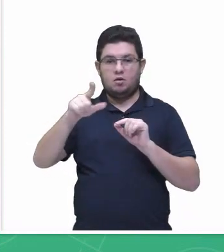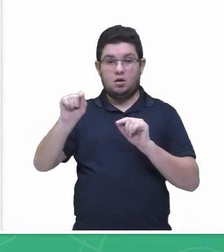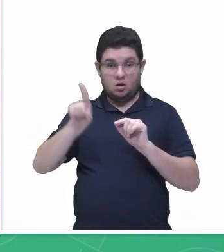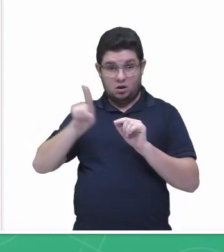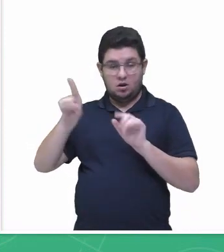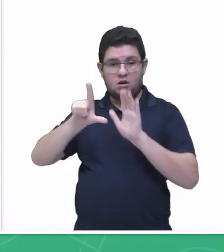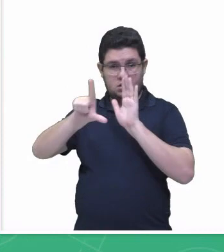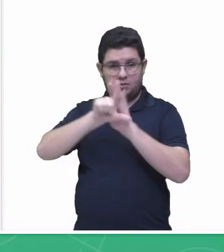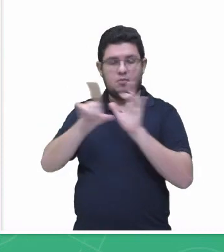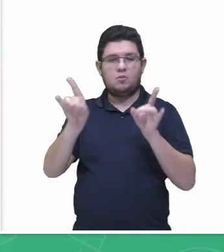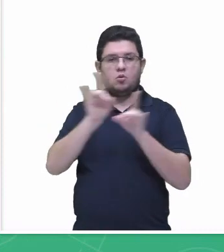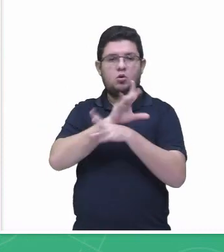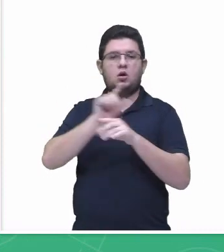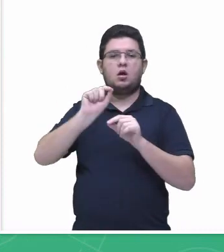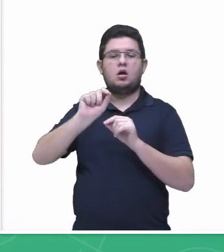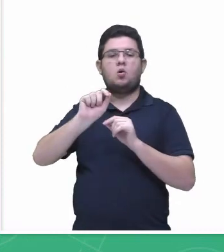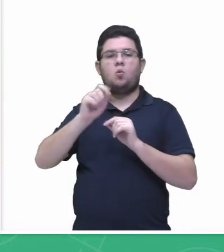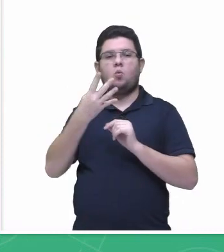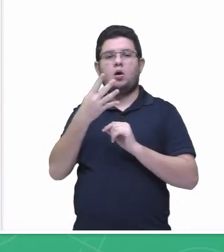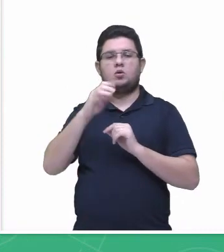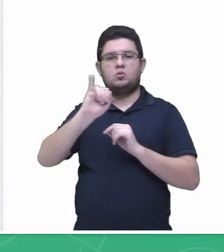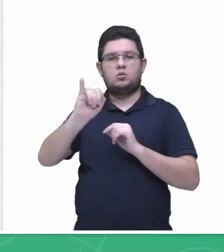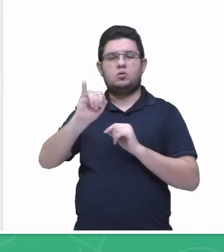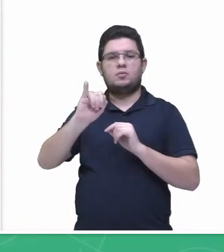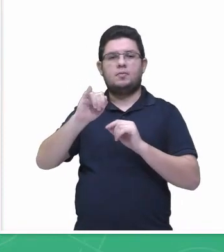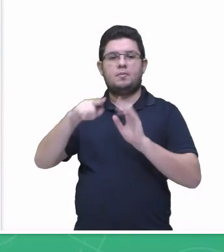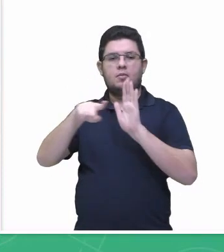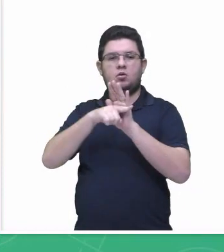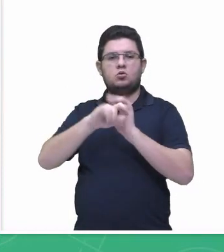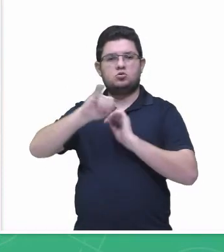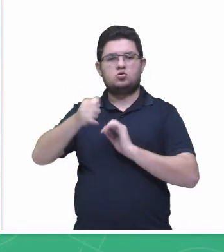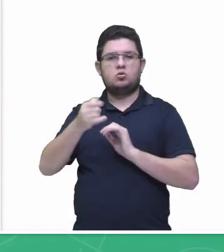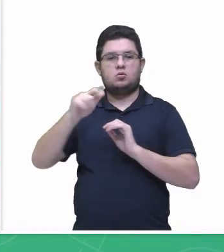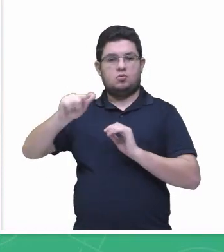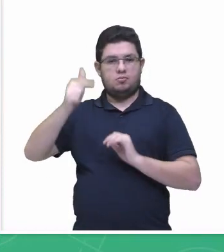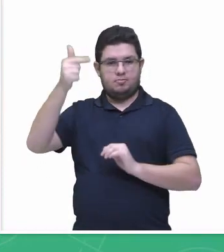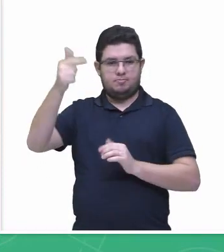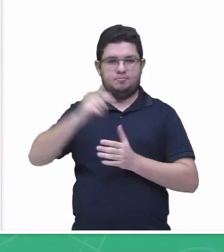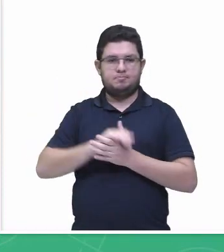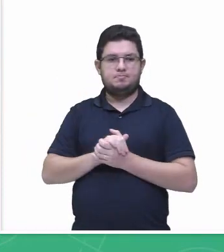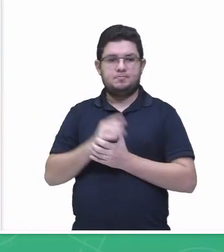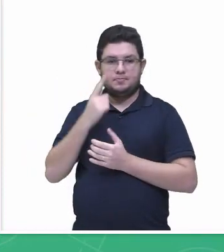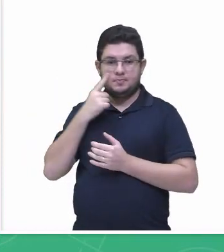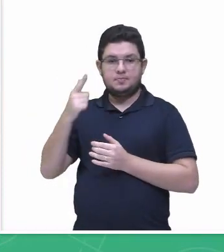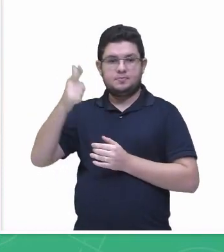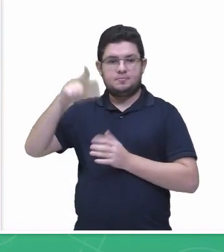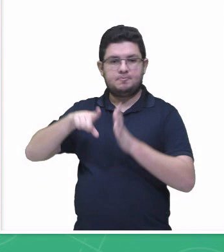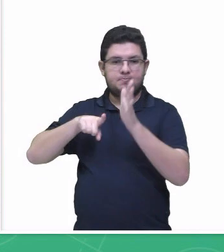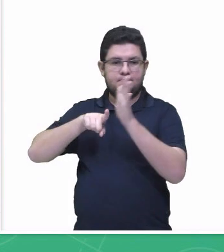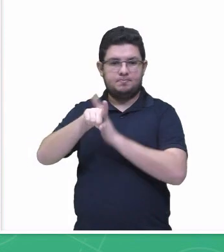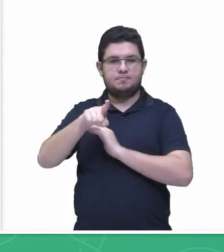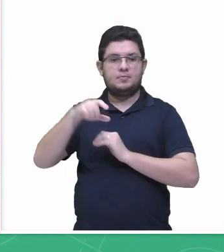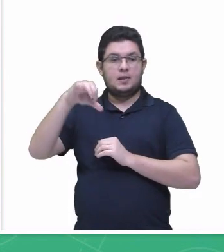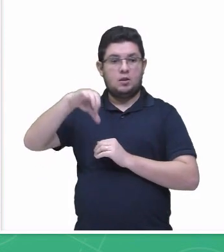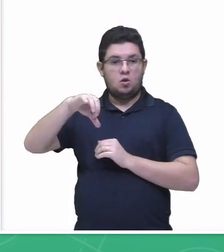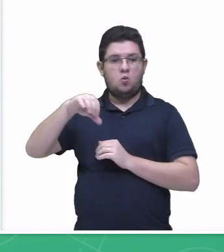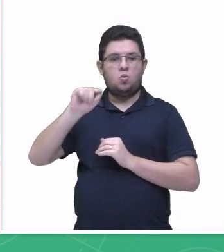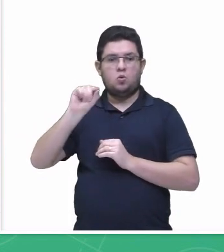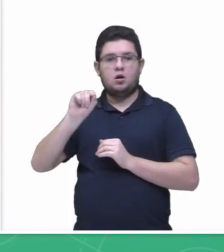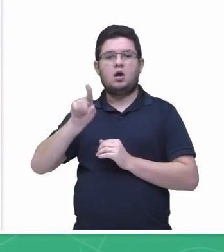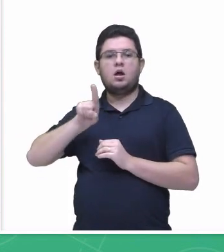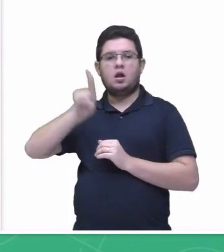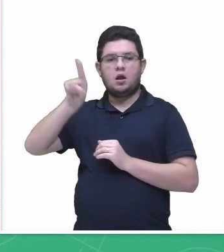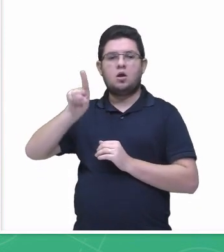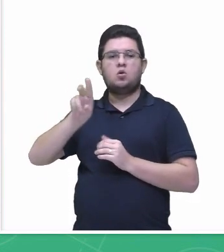j ao quadrado. Perfeito? Próxima questão, então, aqui na tela. Na questão 9, que é uma questão da Unifor do